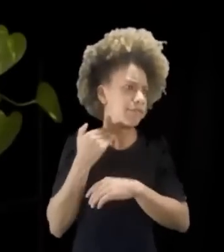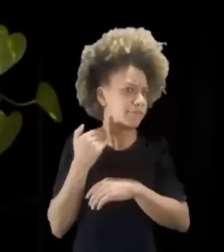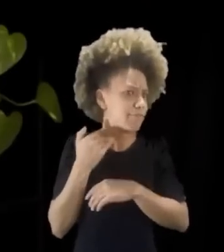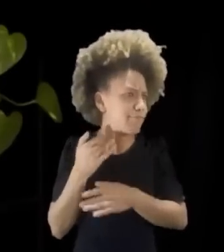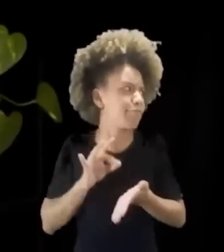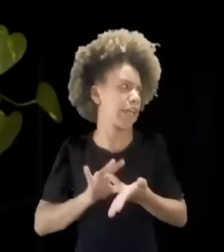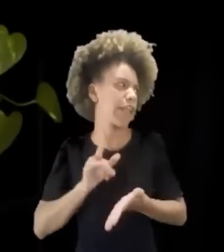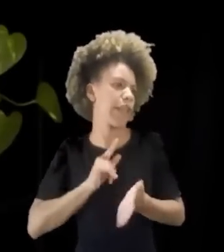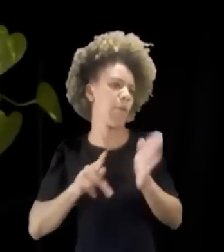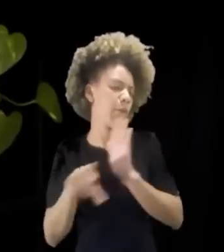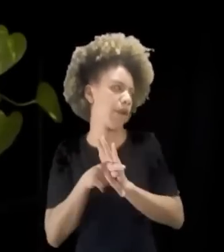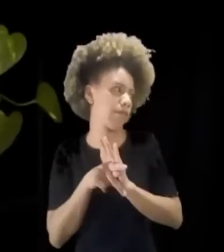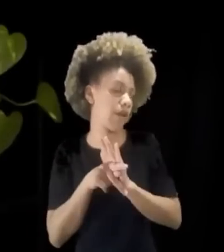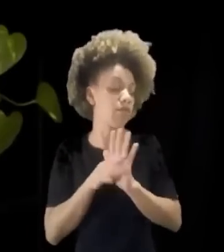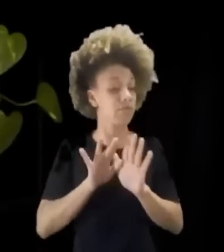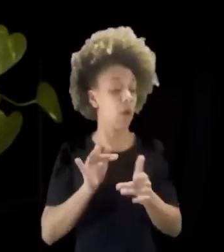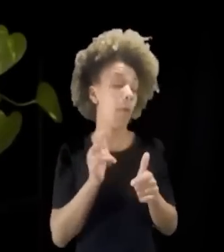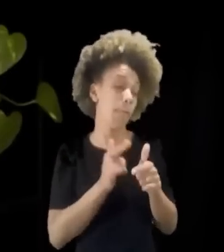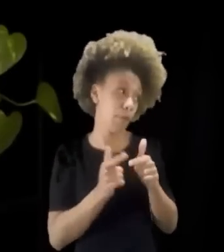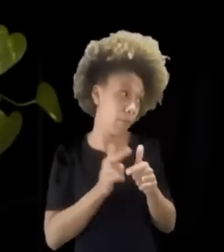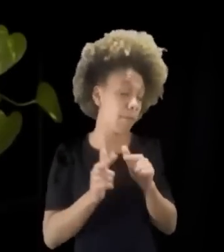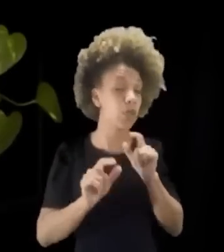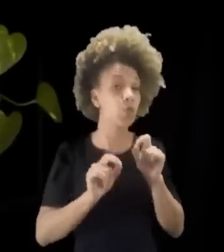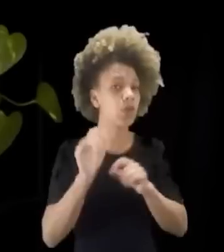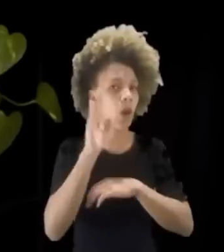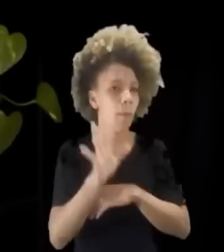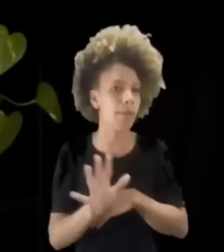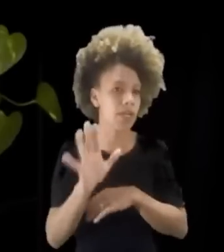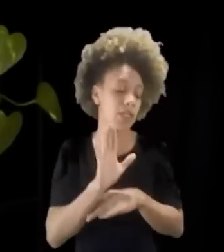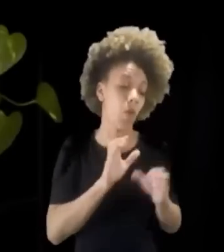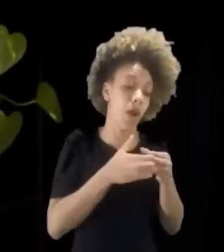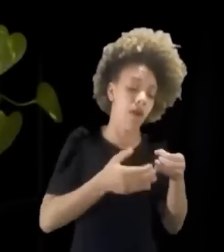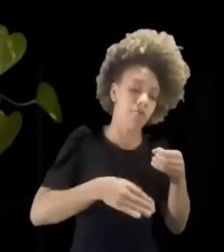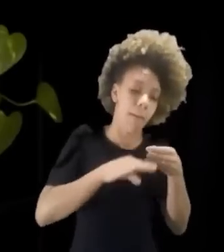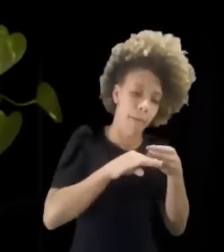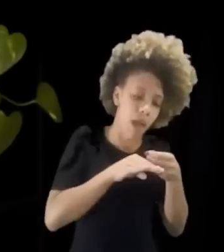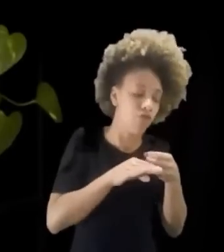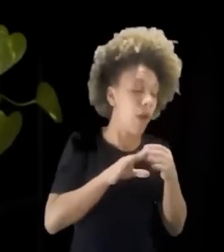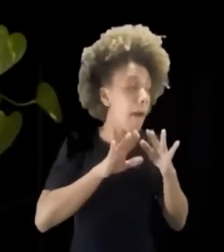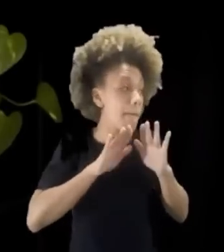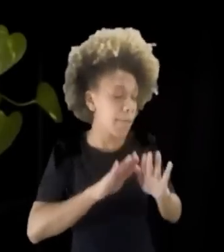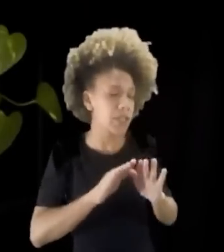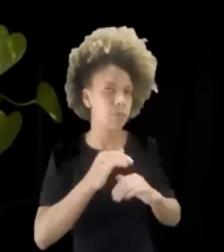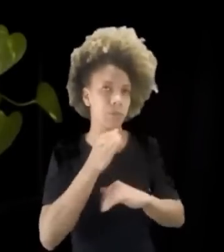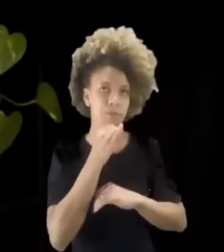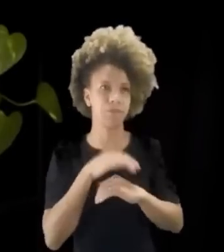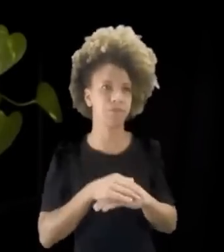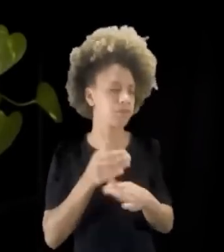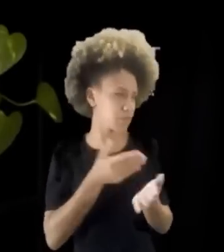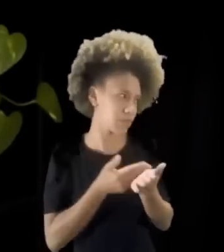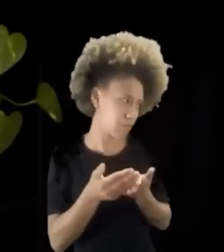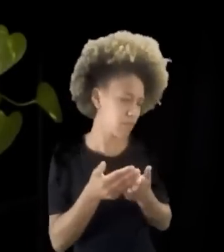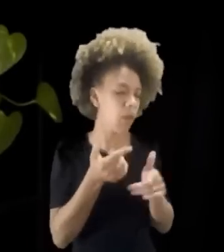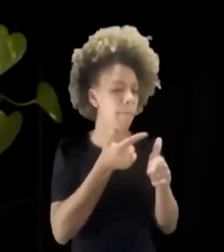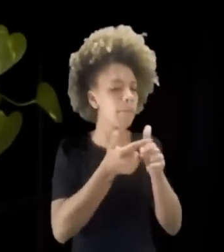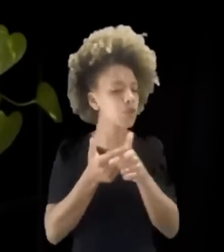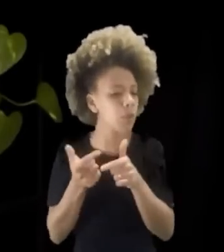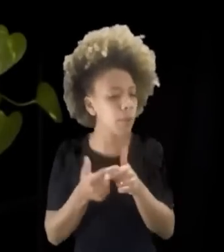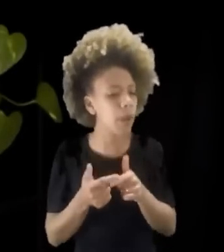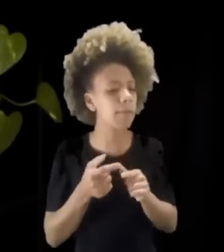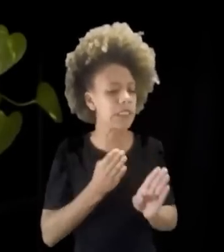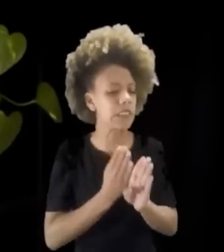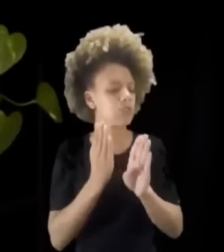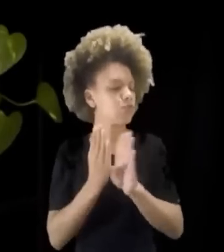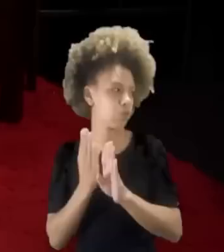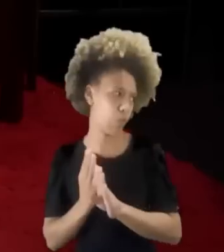aí acho que isso daí é um grande problema é um sintoma mesmo do que é o Brasil a classe média toda né Mas assim é vamos começar então pelos problemas que você